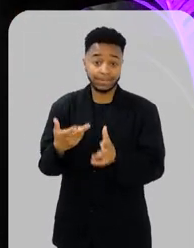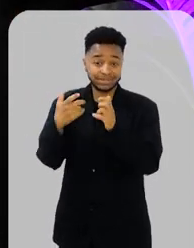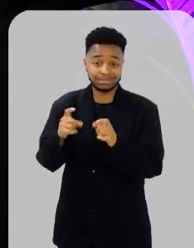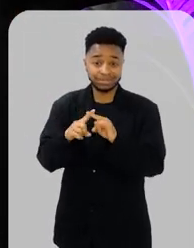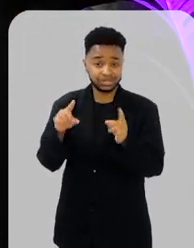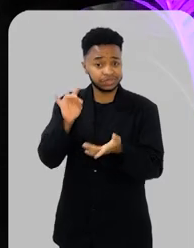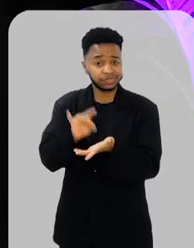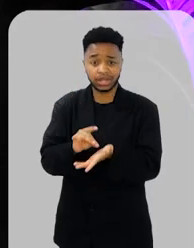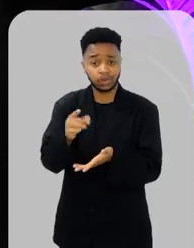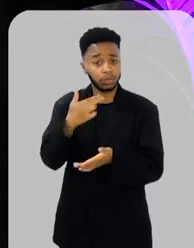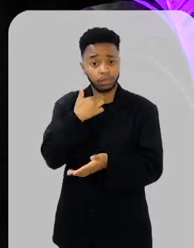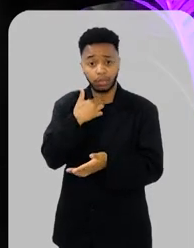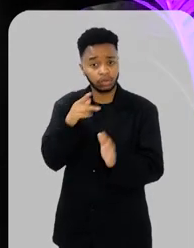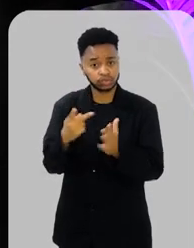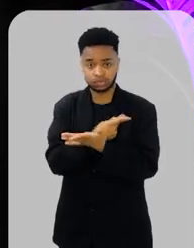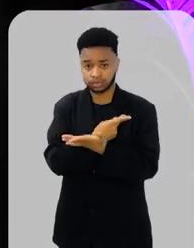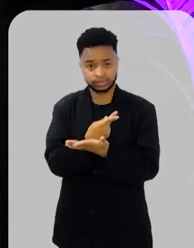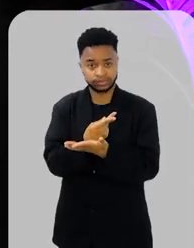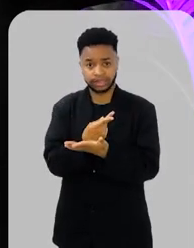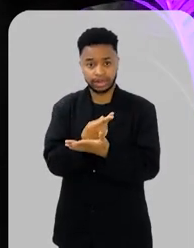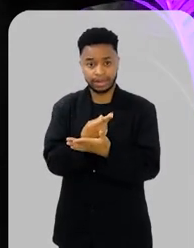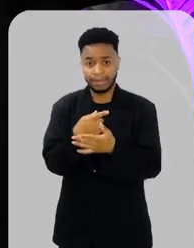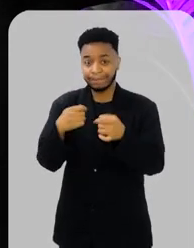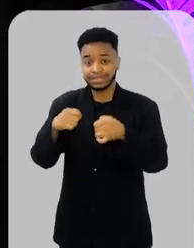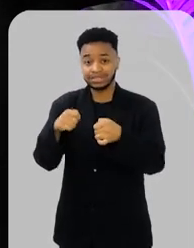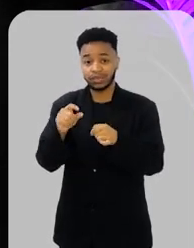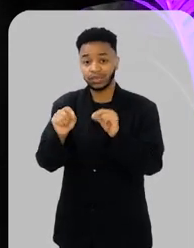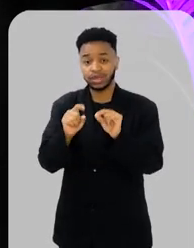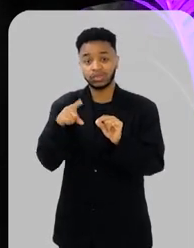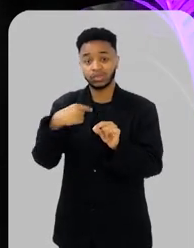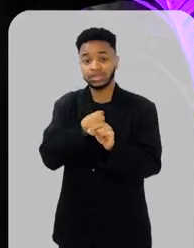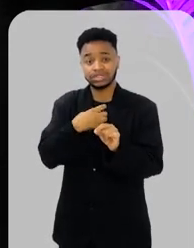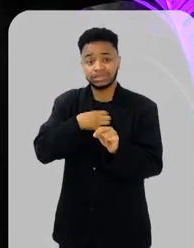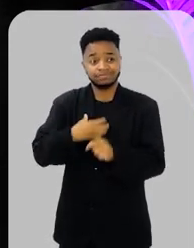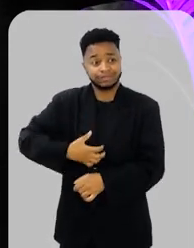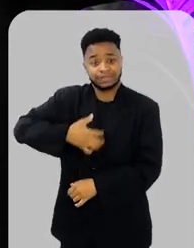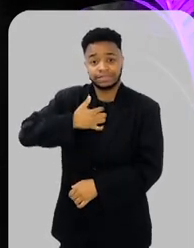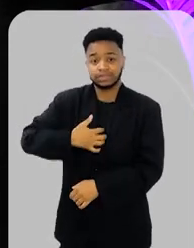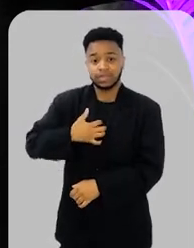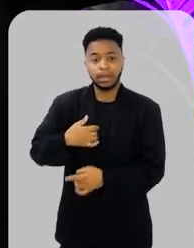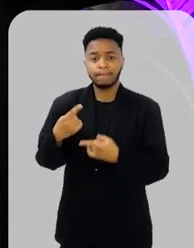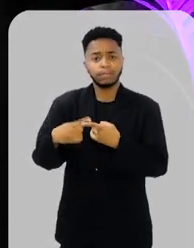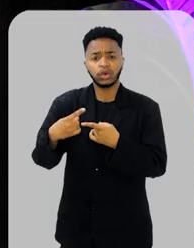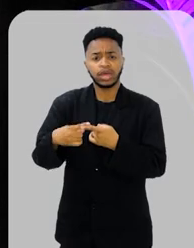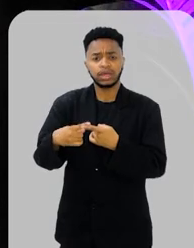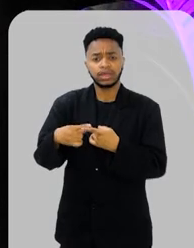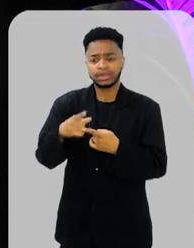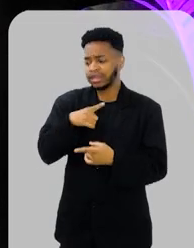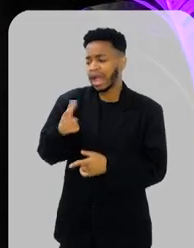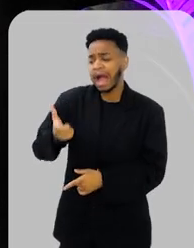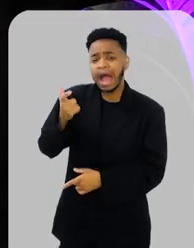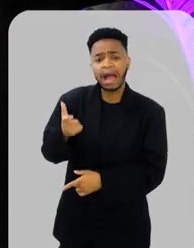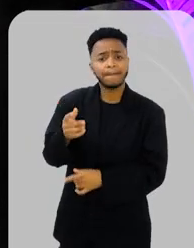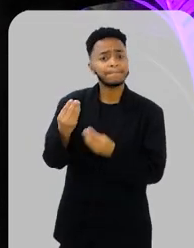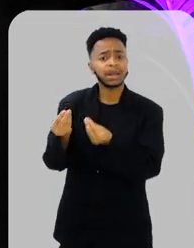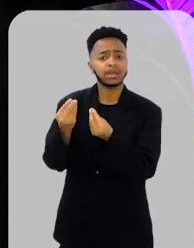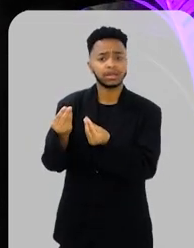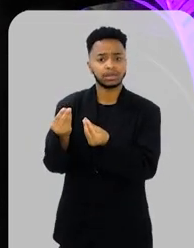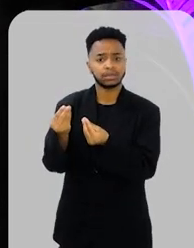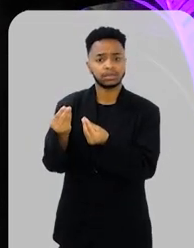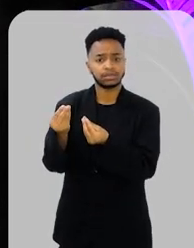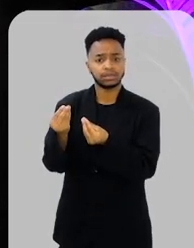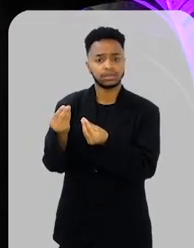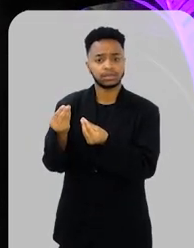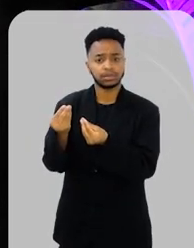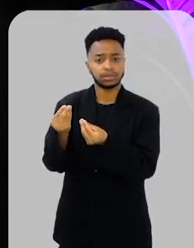cotidiano, quando, na verdade, deveria ser algo que nos colocasse, no mínimo, uma indignação, né? Porque para que se tem armas? Tem